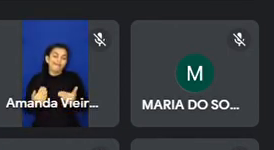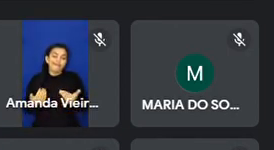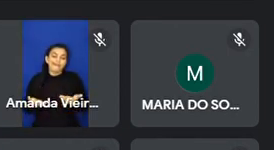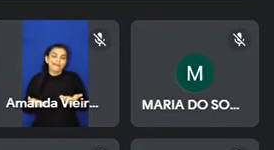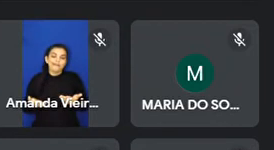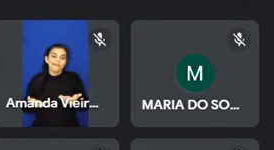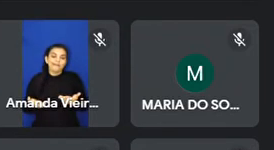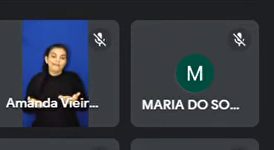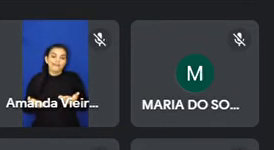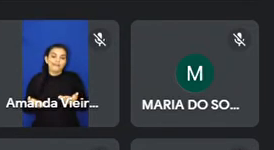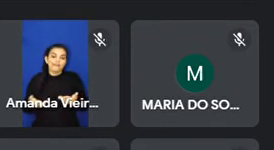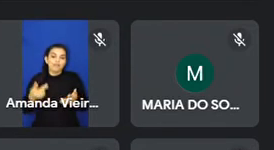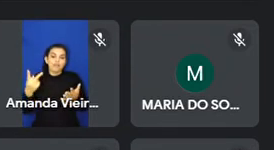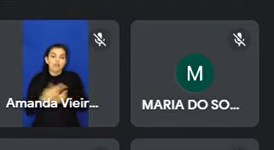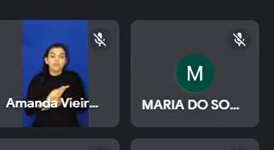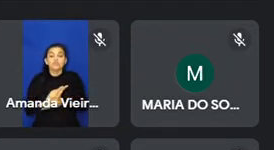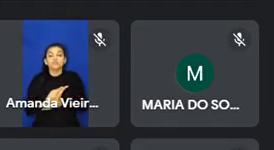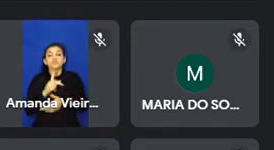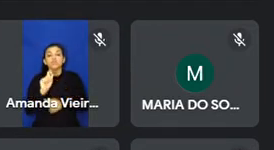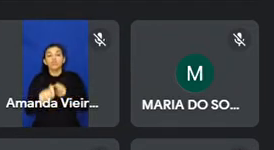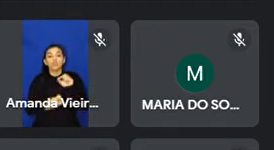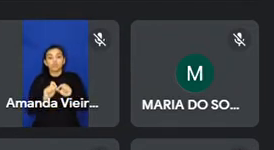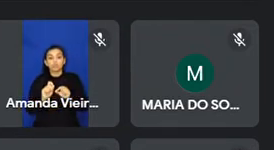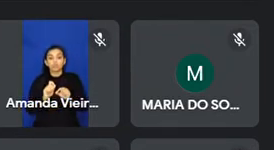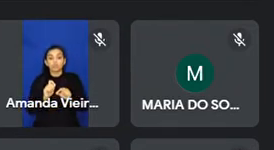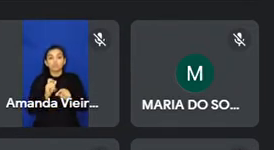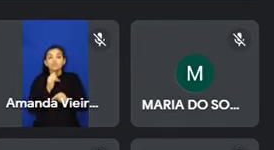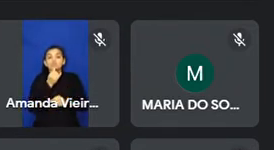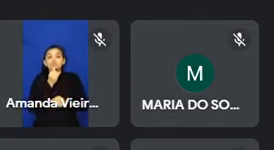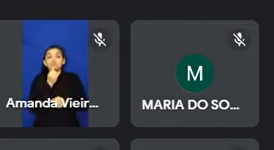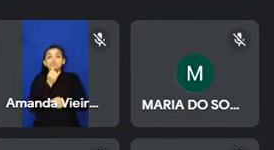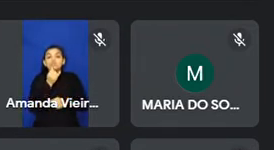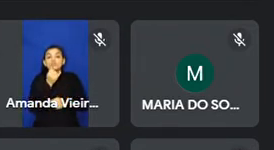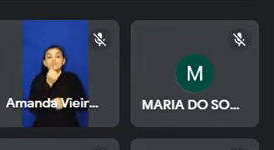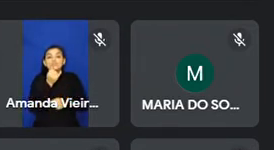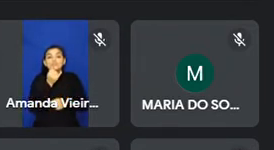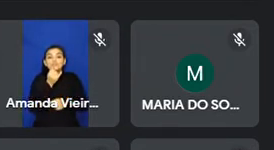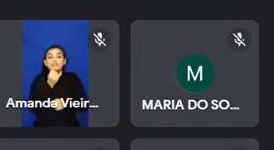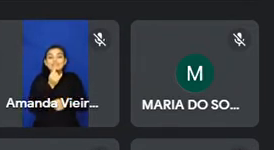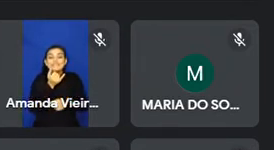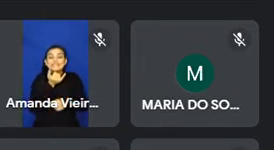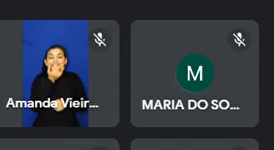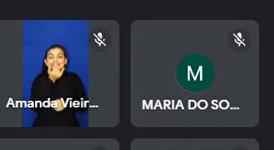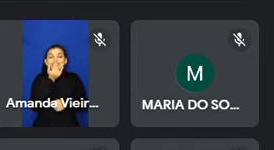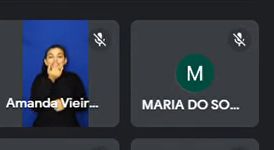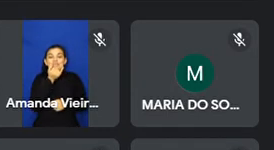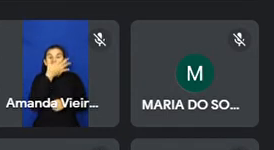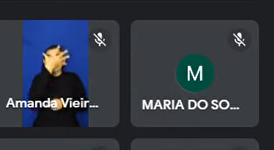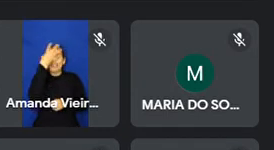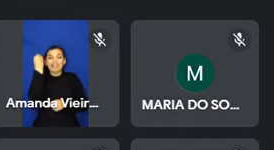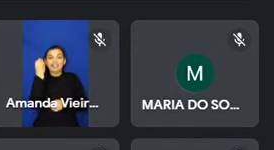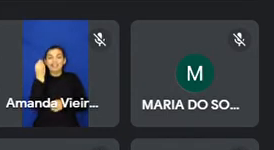ao fato de que. Só um minutinho que eu esqueci o que eu ia falar, não sei porquê. Deixa eu ver se eu me lembro.